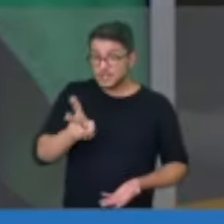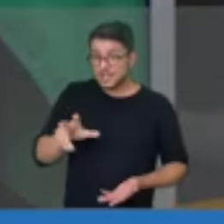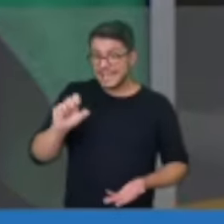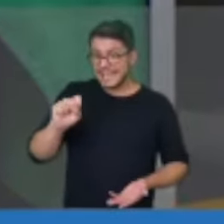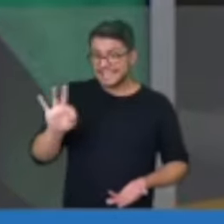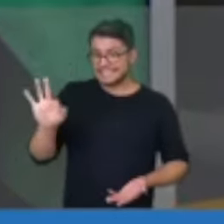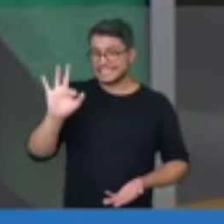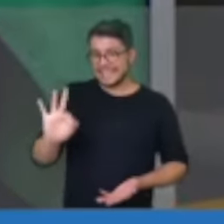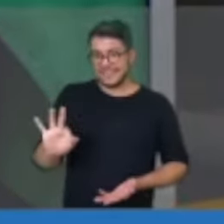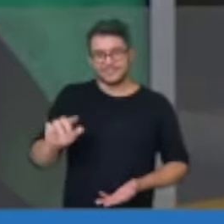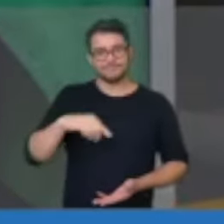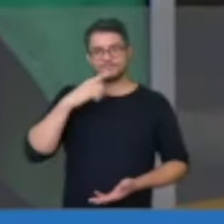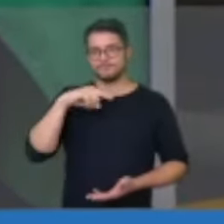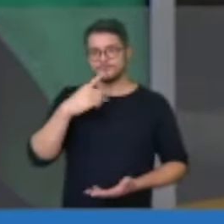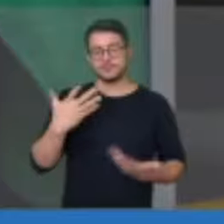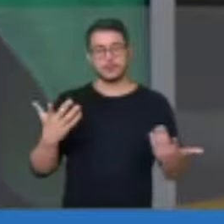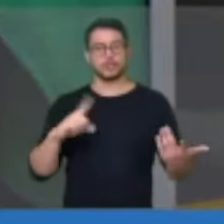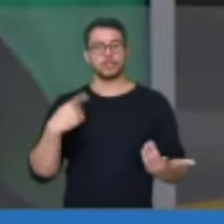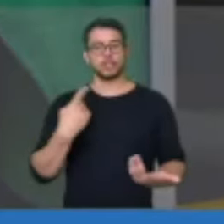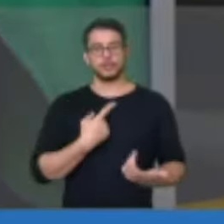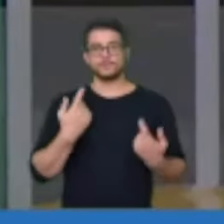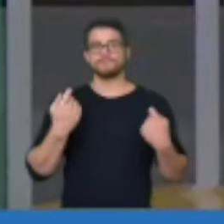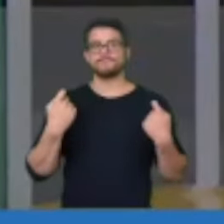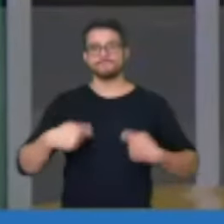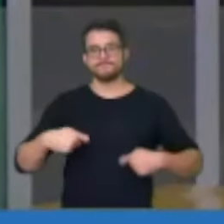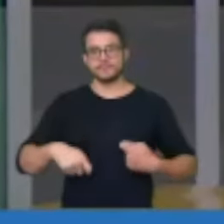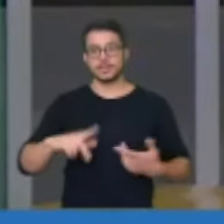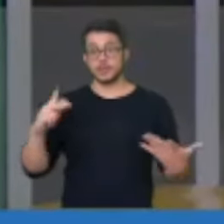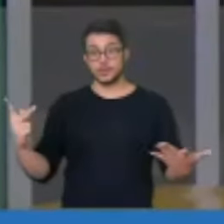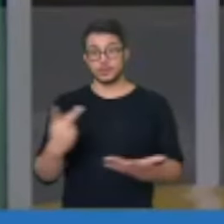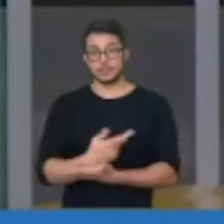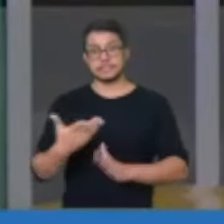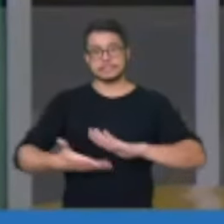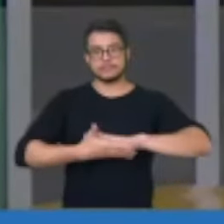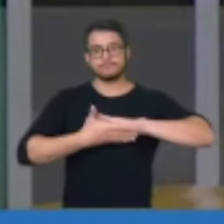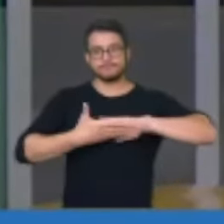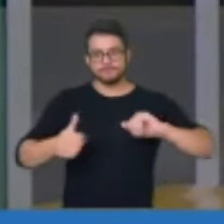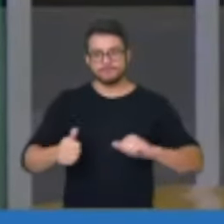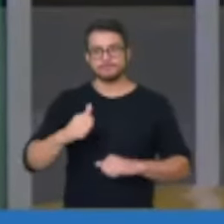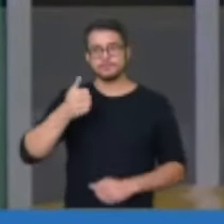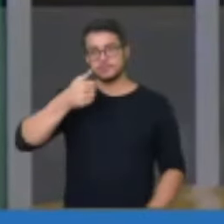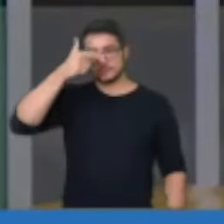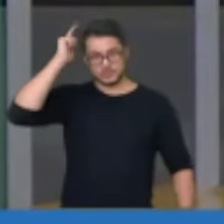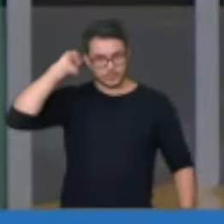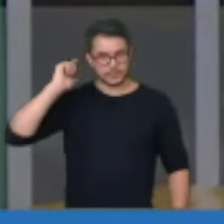impeachment do Alexandre de Moraes e que o STF volte a respeitar a Constituição. Obrigado.